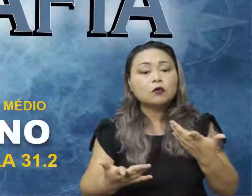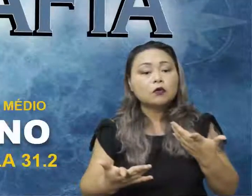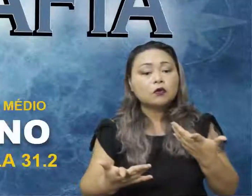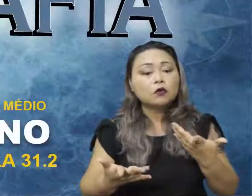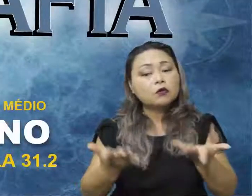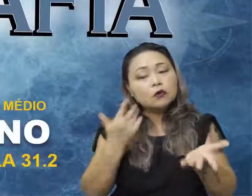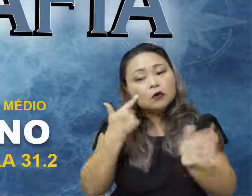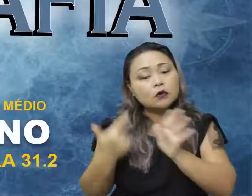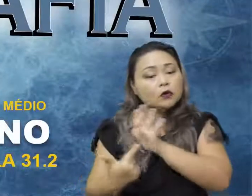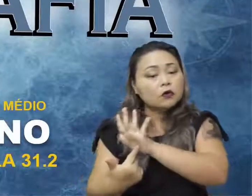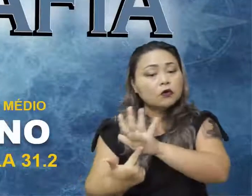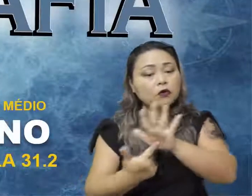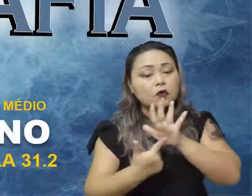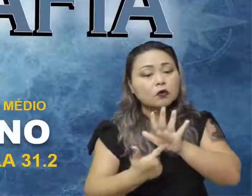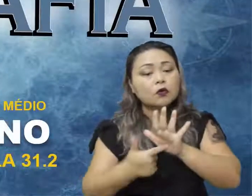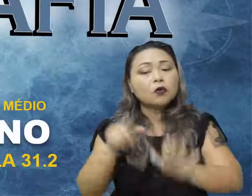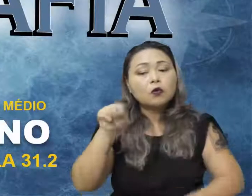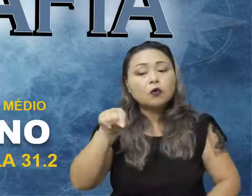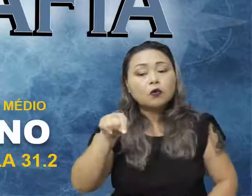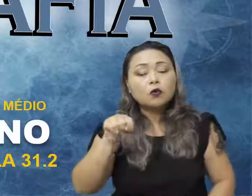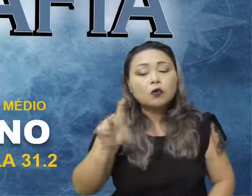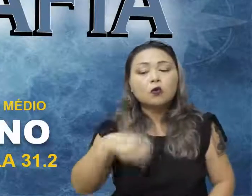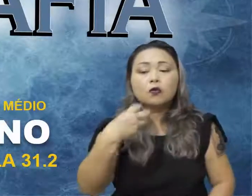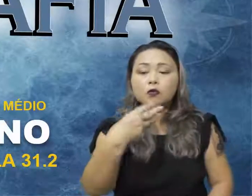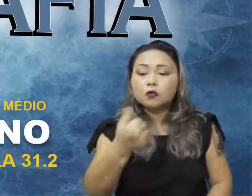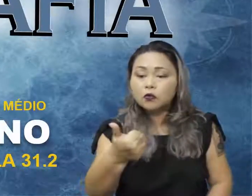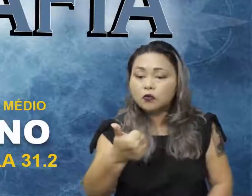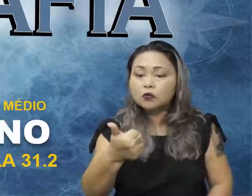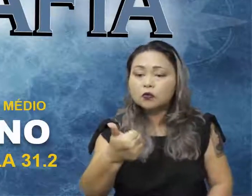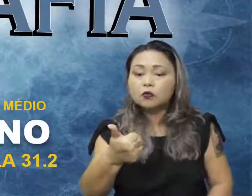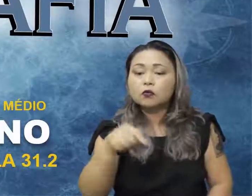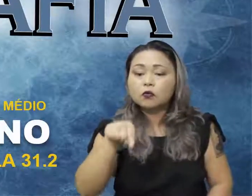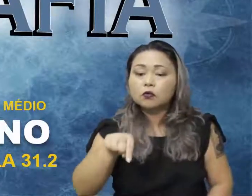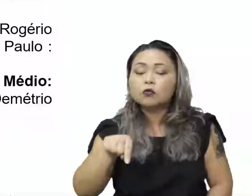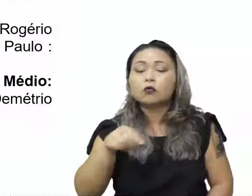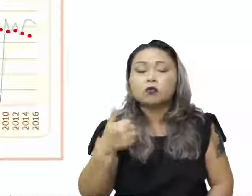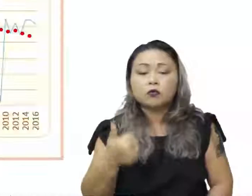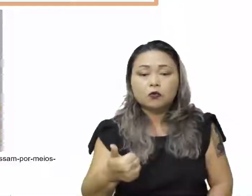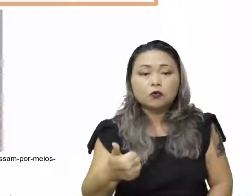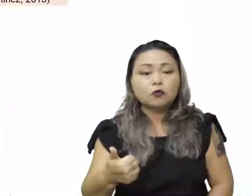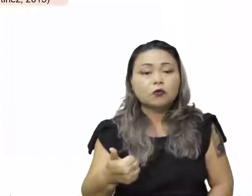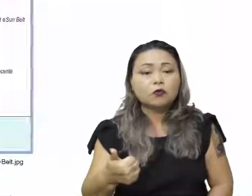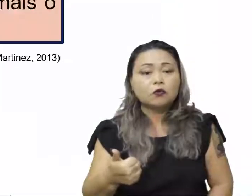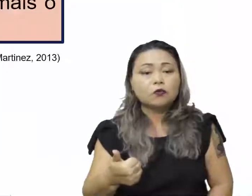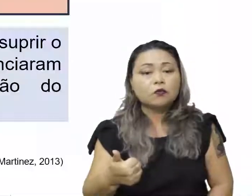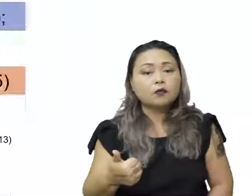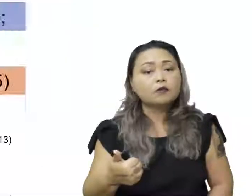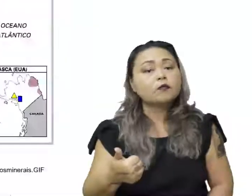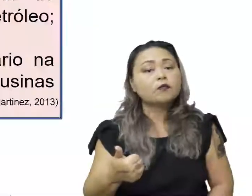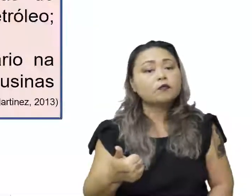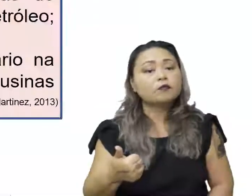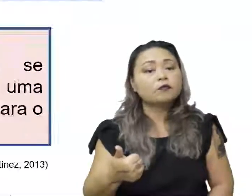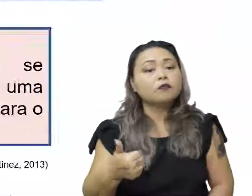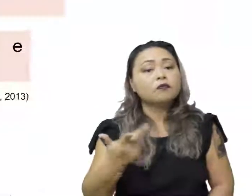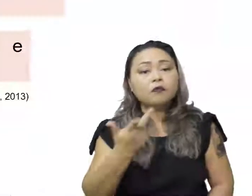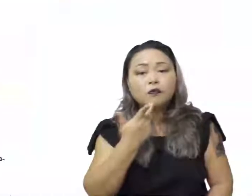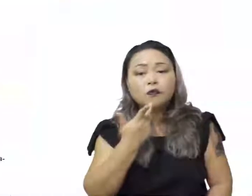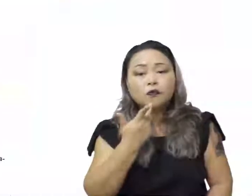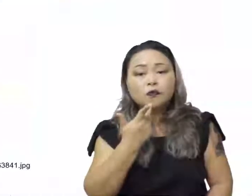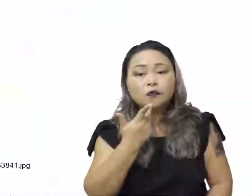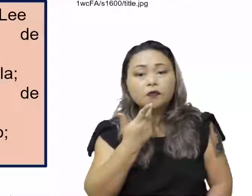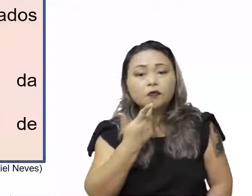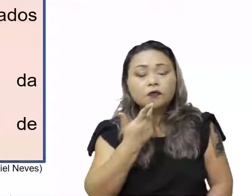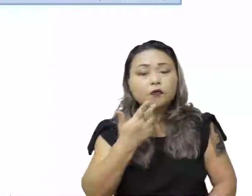Diante disso aí, nós vamos estar com a aula 31.1, tá? Onde nós temos